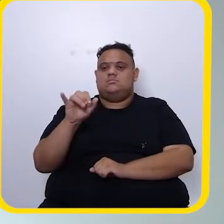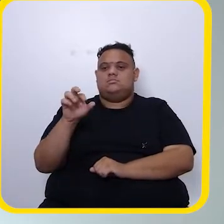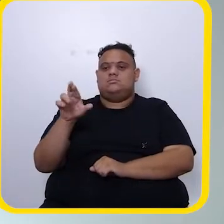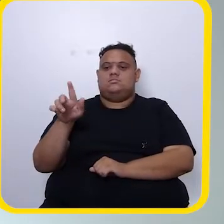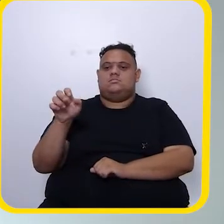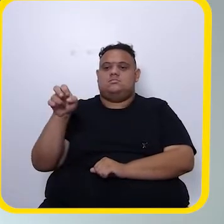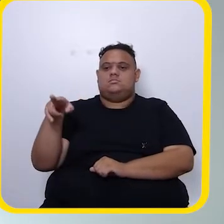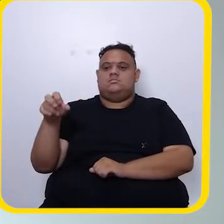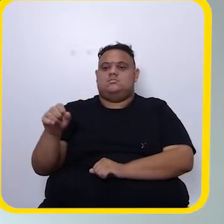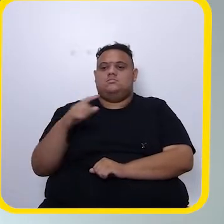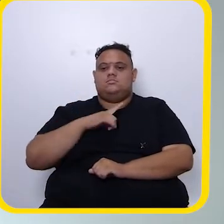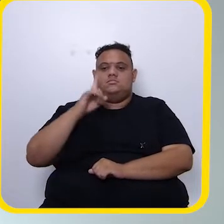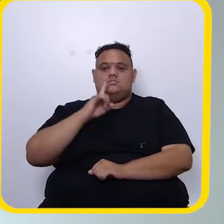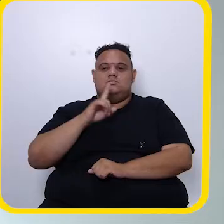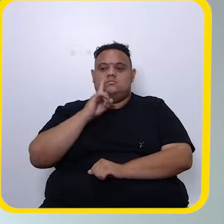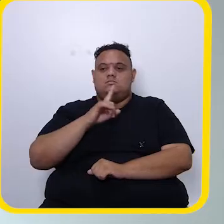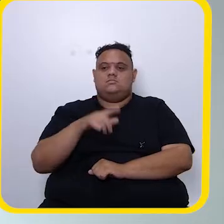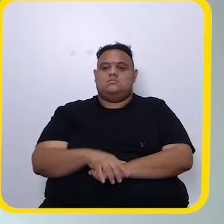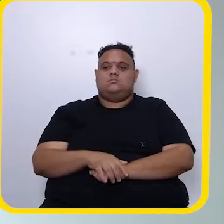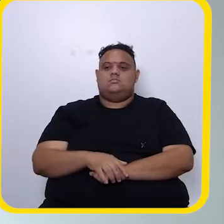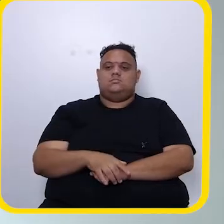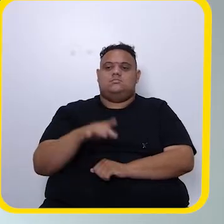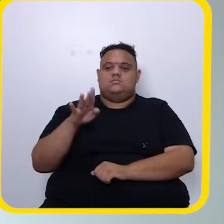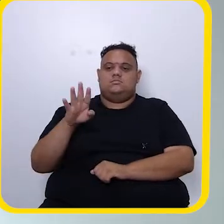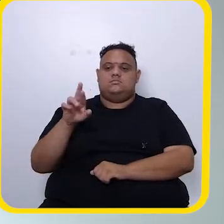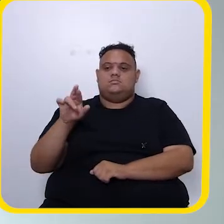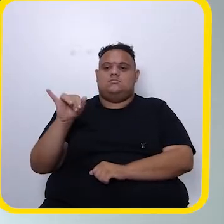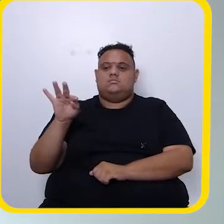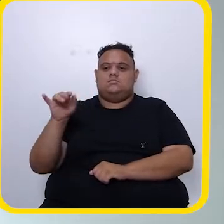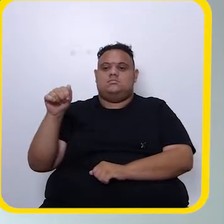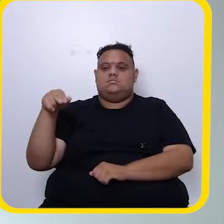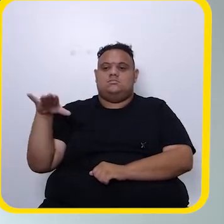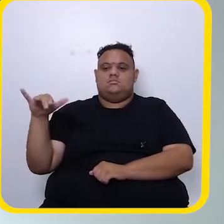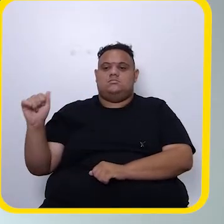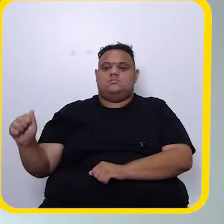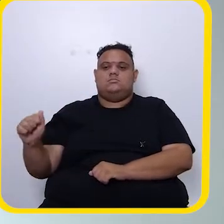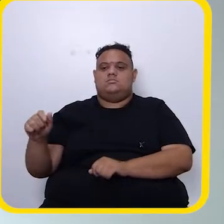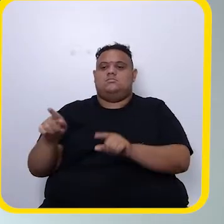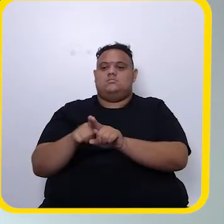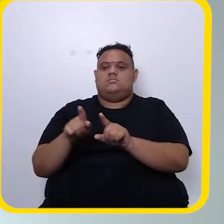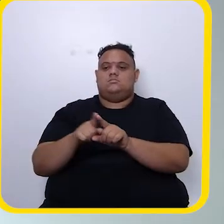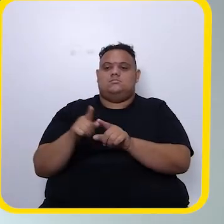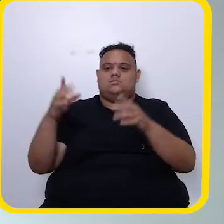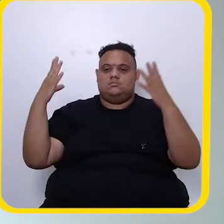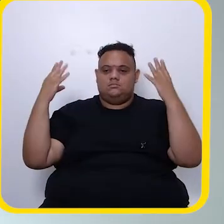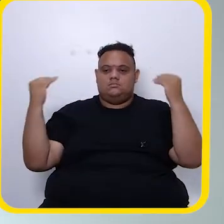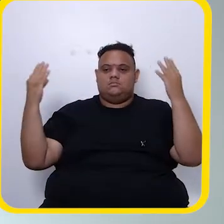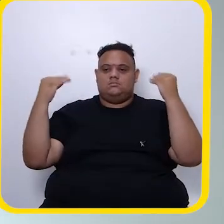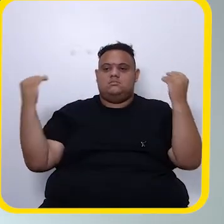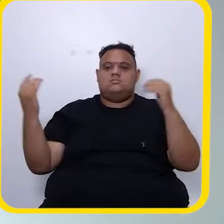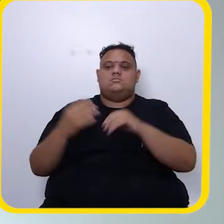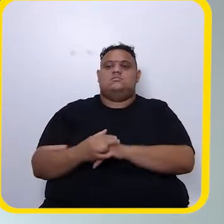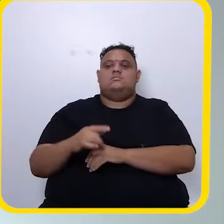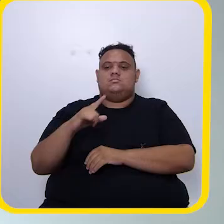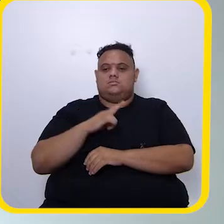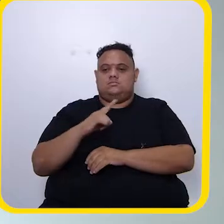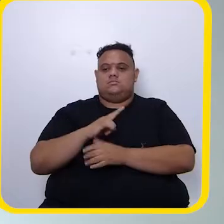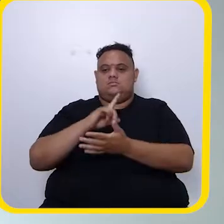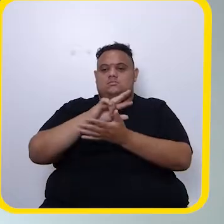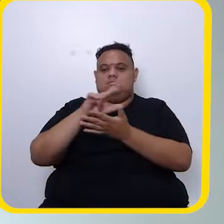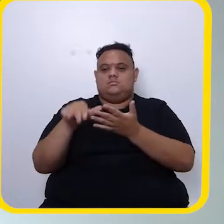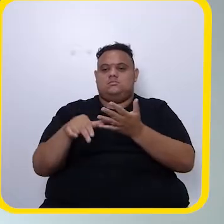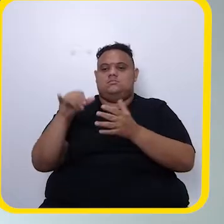Ilhas Virgens dos Estados Unidos, as Ilhas Virgens Britânicas, as Ilhas Virgens Holandesas. Então, nós temos